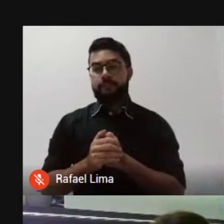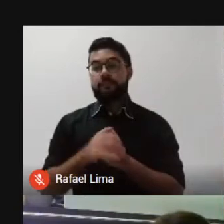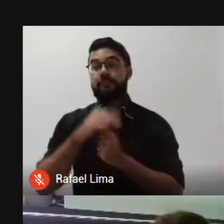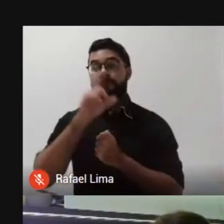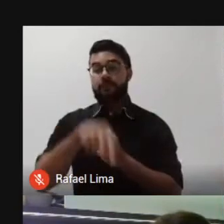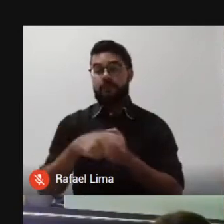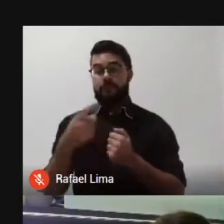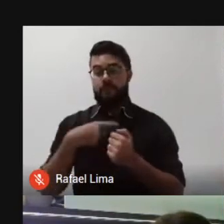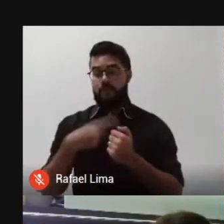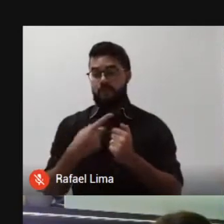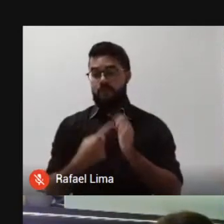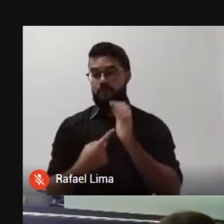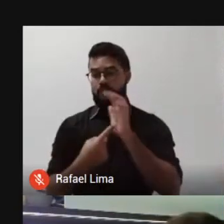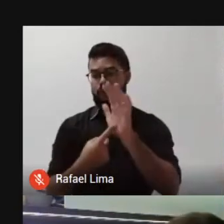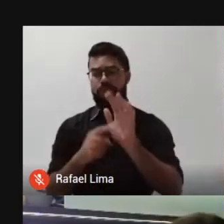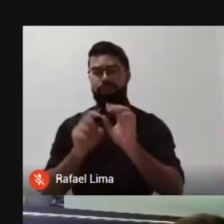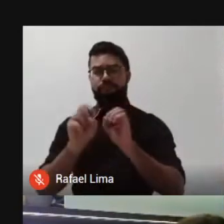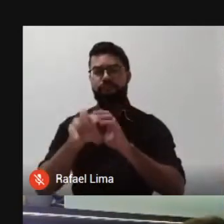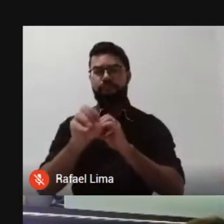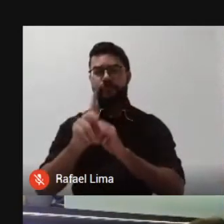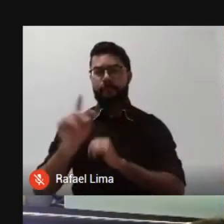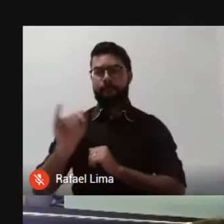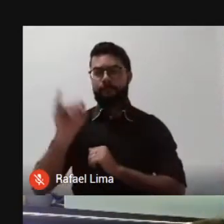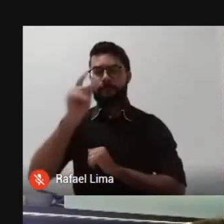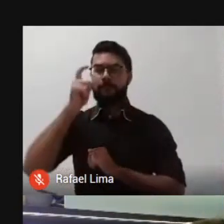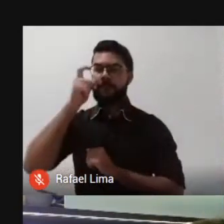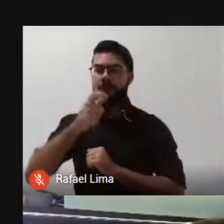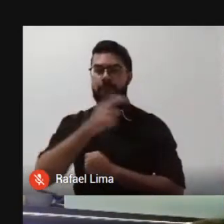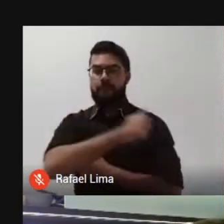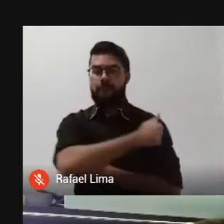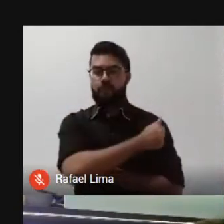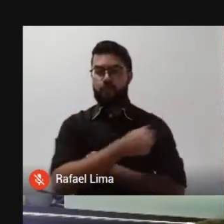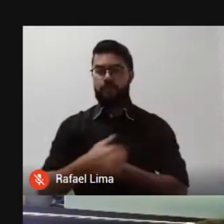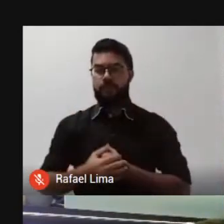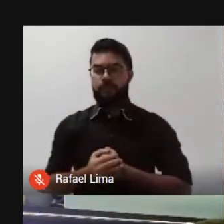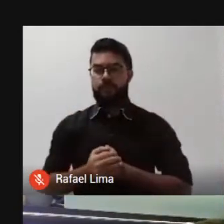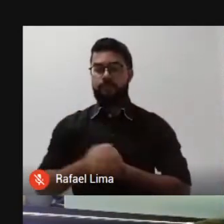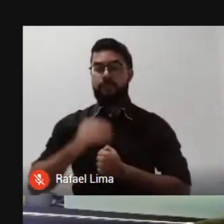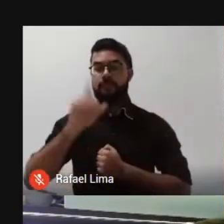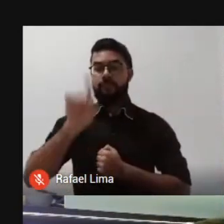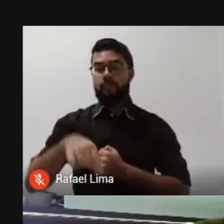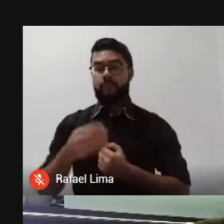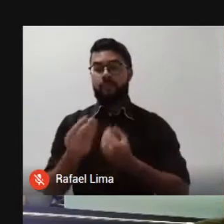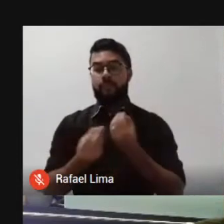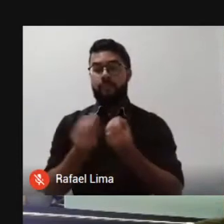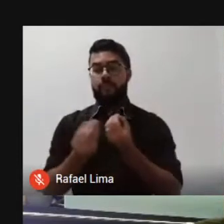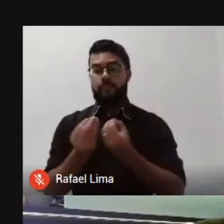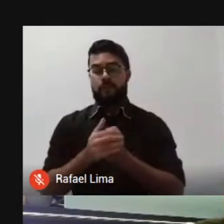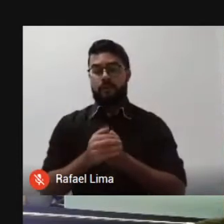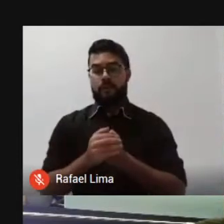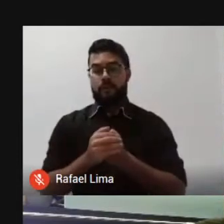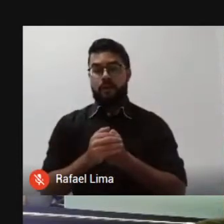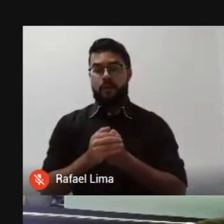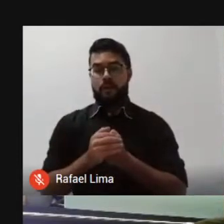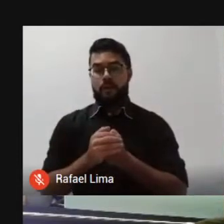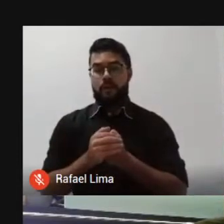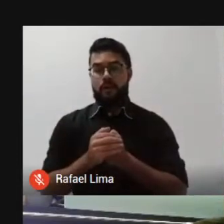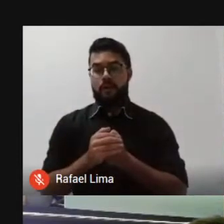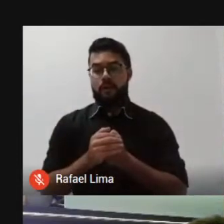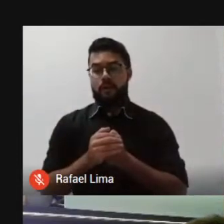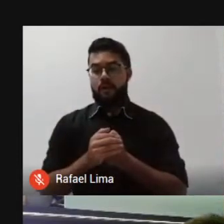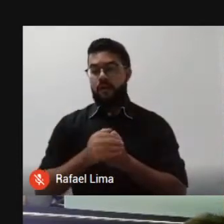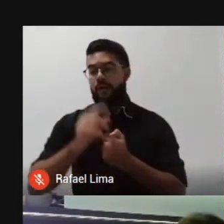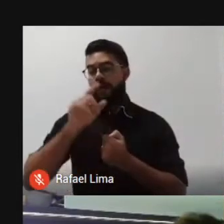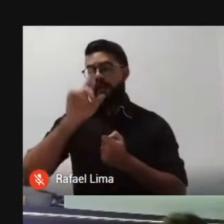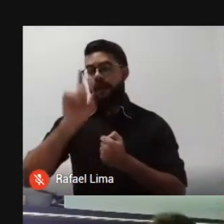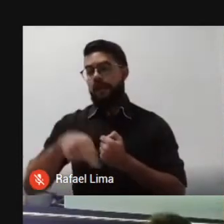tem sido um trabalho bem interessante com os alunos, tá? Deixei aqui, então, o meu contato para a